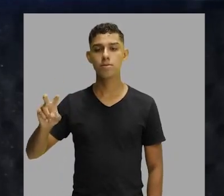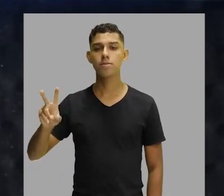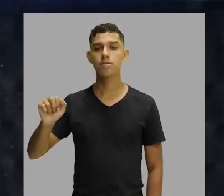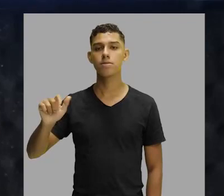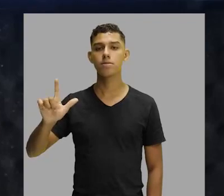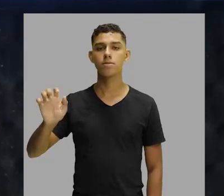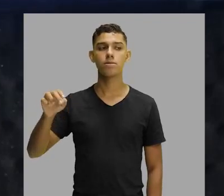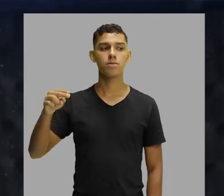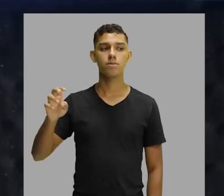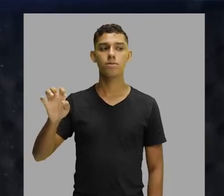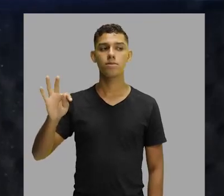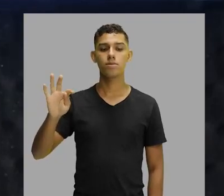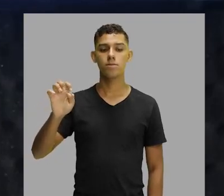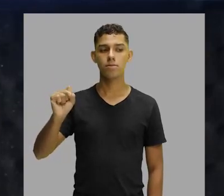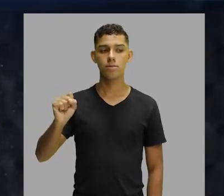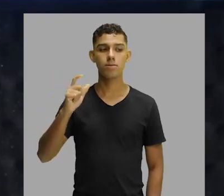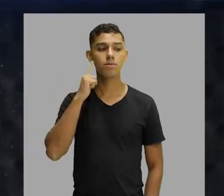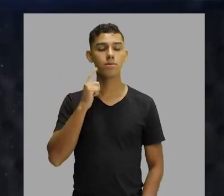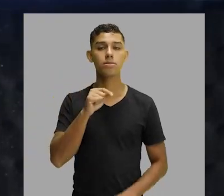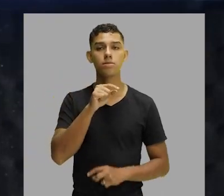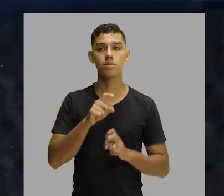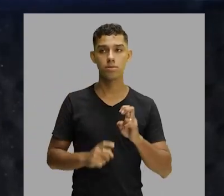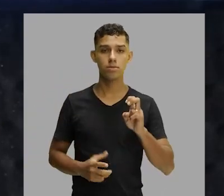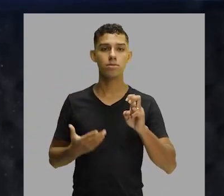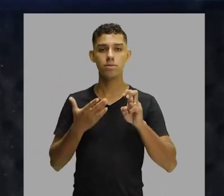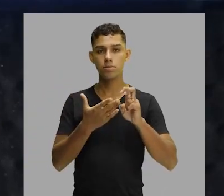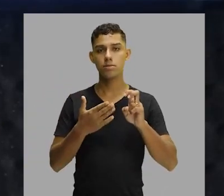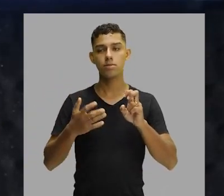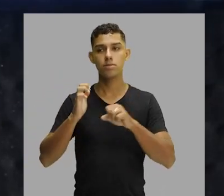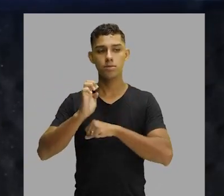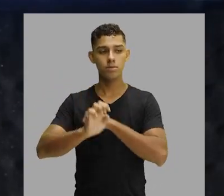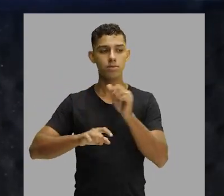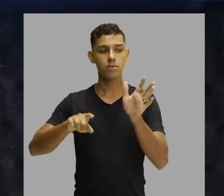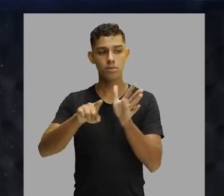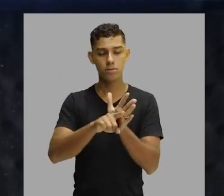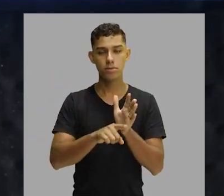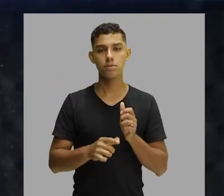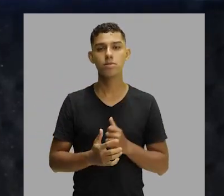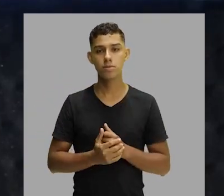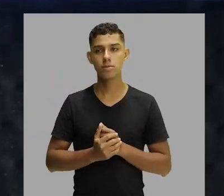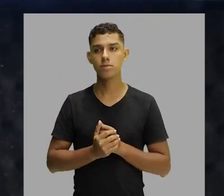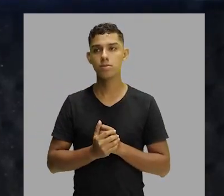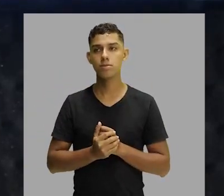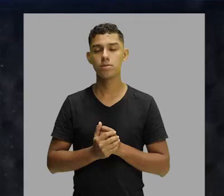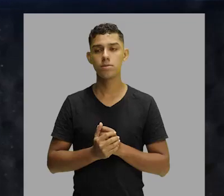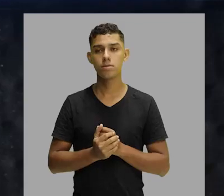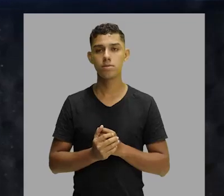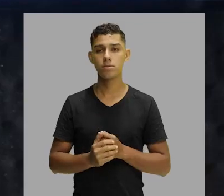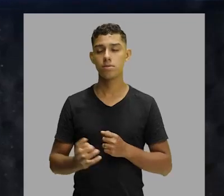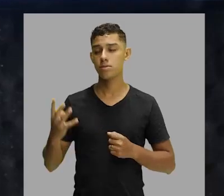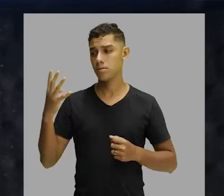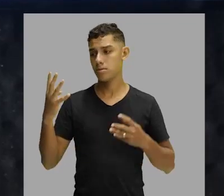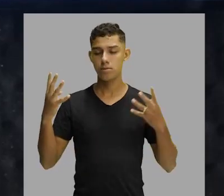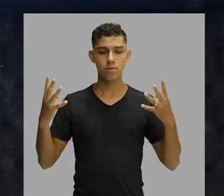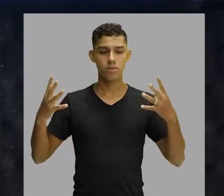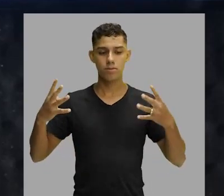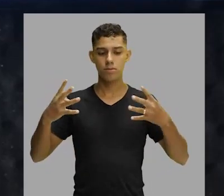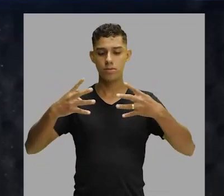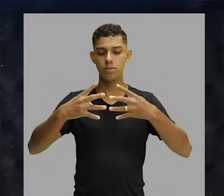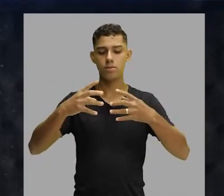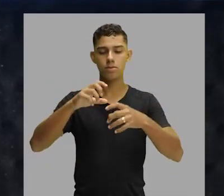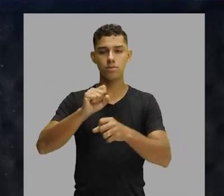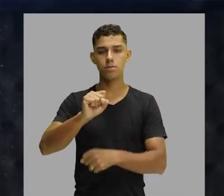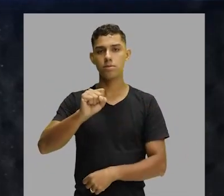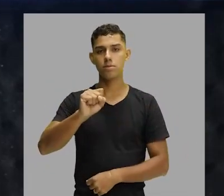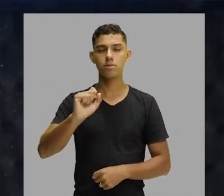C. Pentavalente, são 5 elétrons. Certo? A ligação é feita apenas com 4. Isso quando se